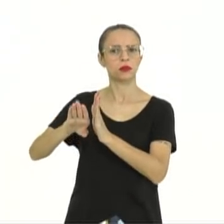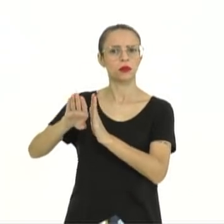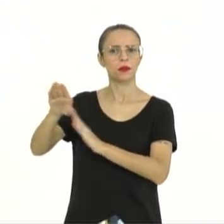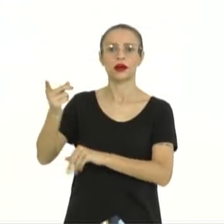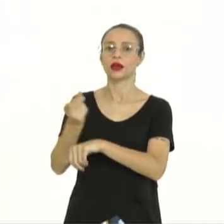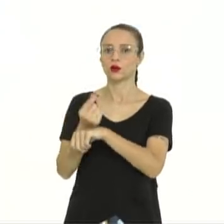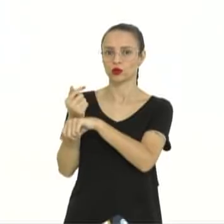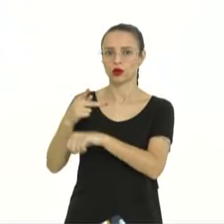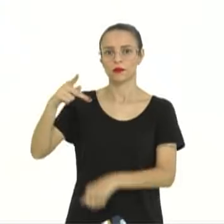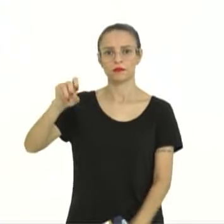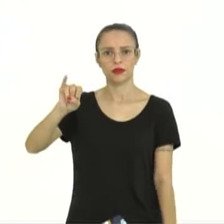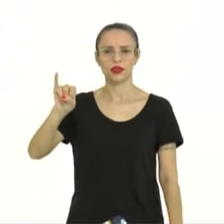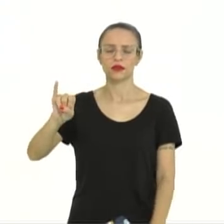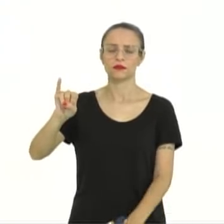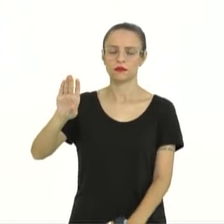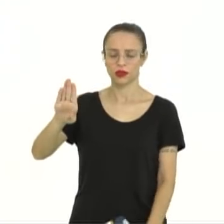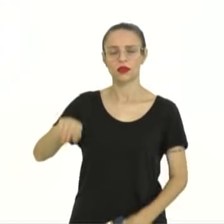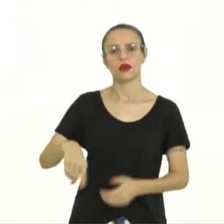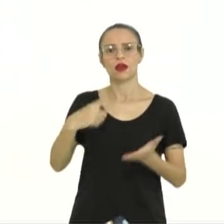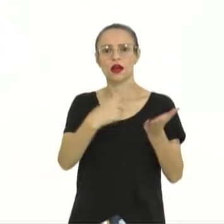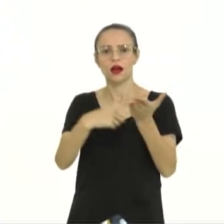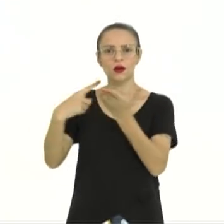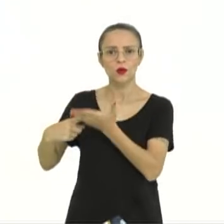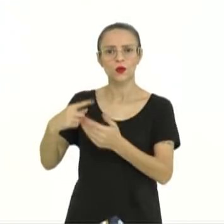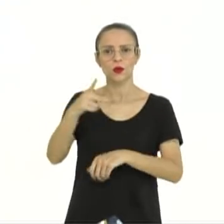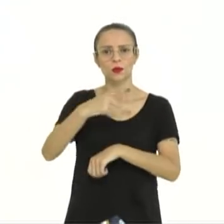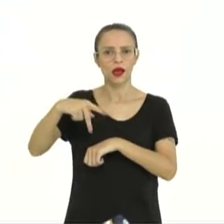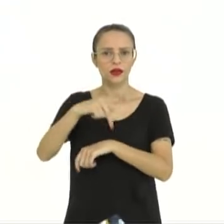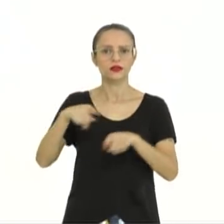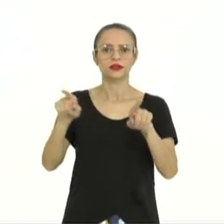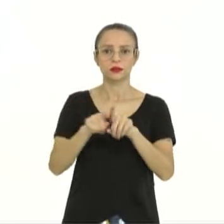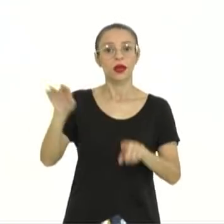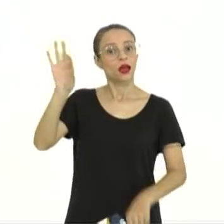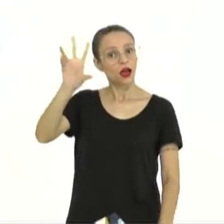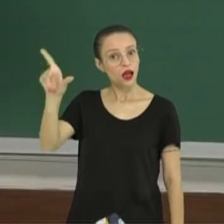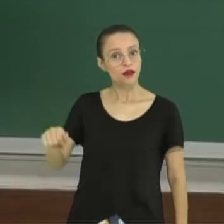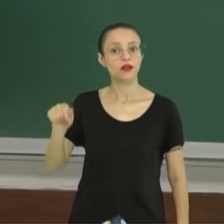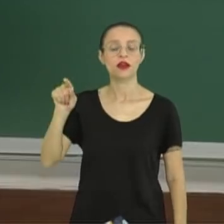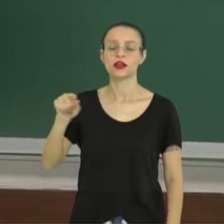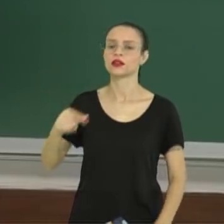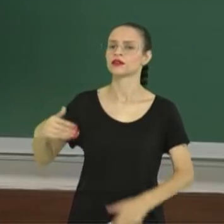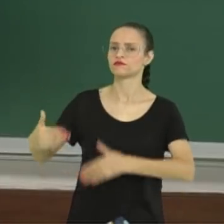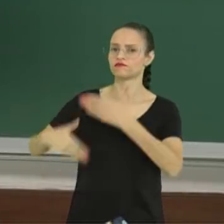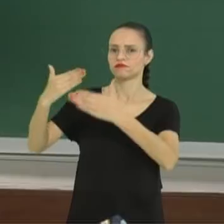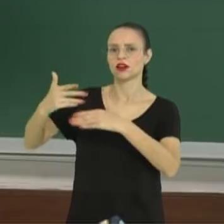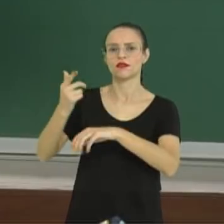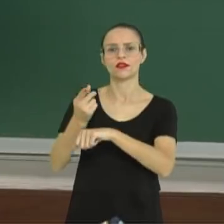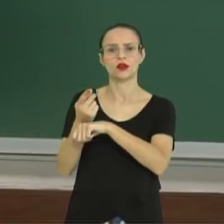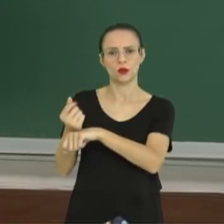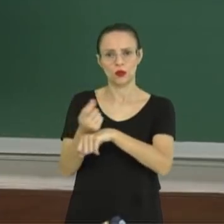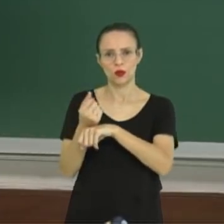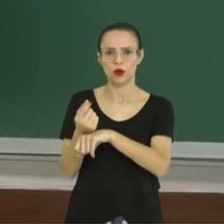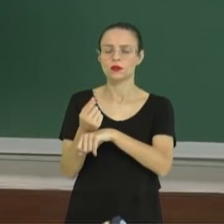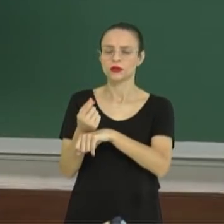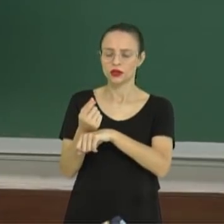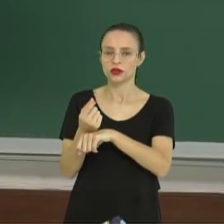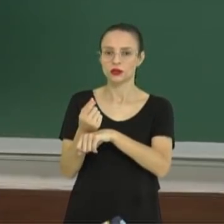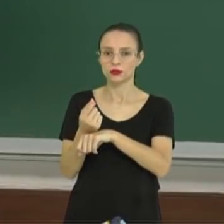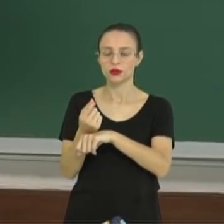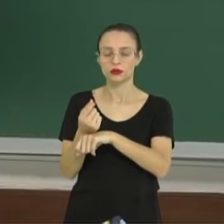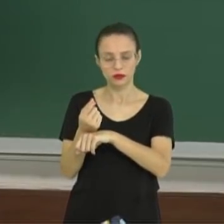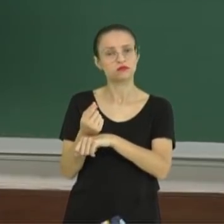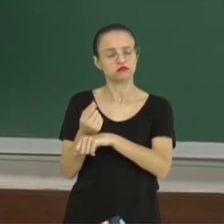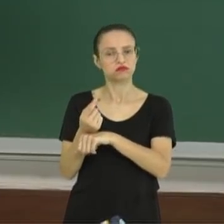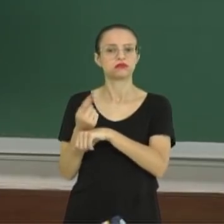PIB, acordos internacionais e a África vem buscando esse desenvolvimento econômico, né? Longe ainda do social,